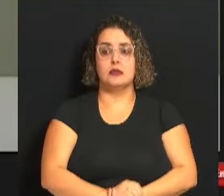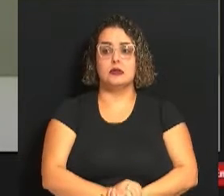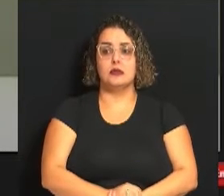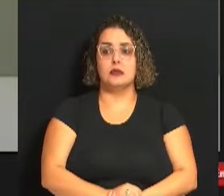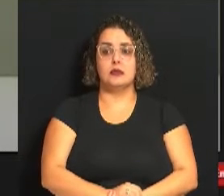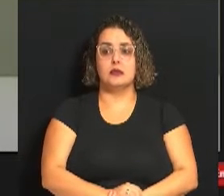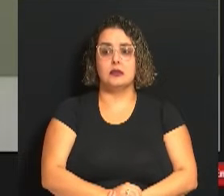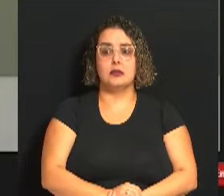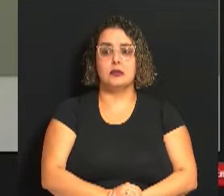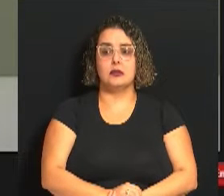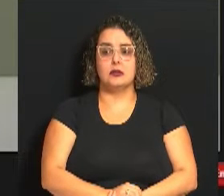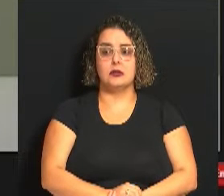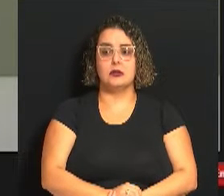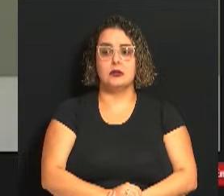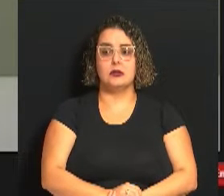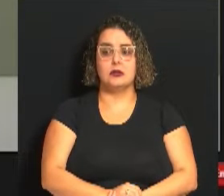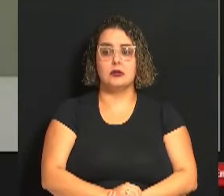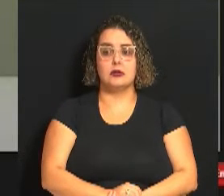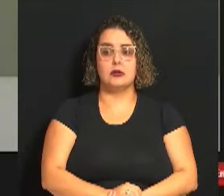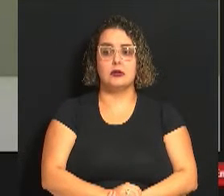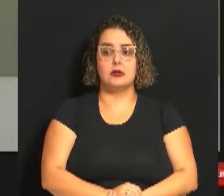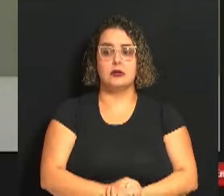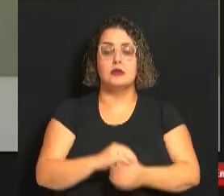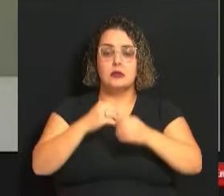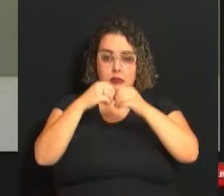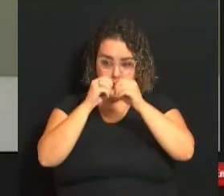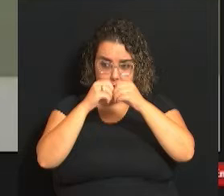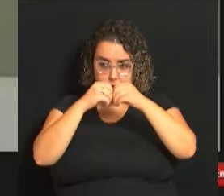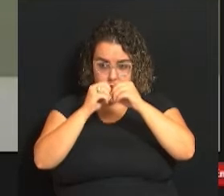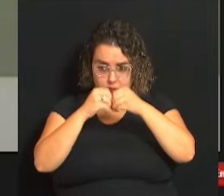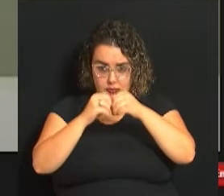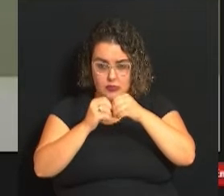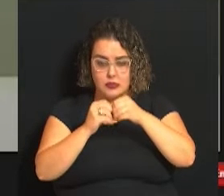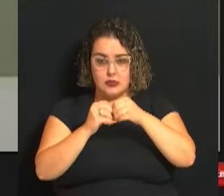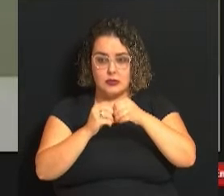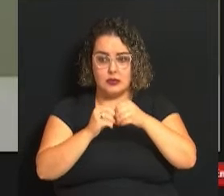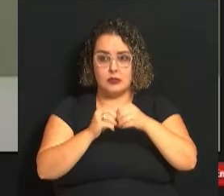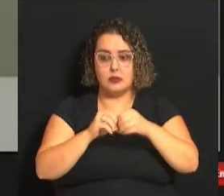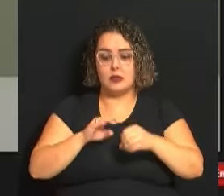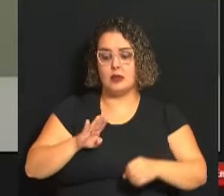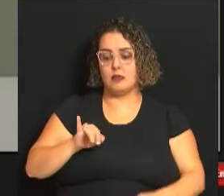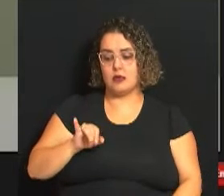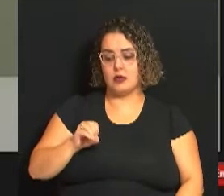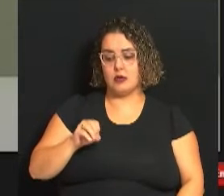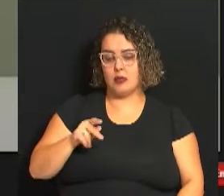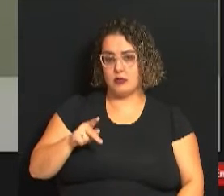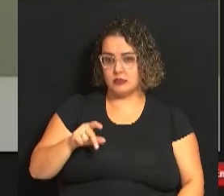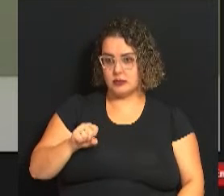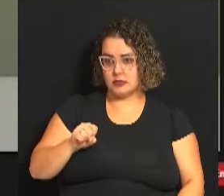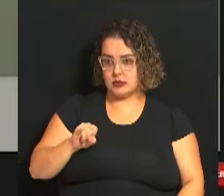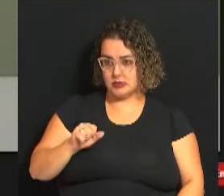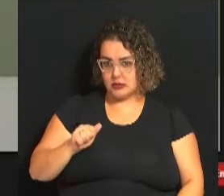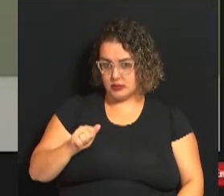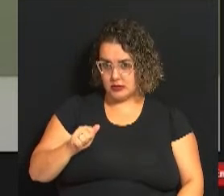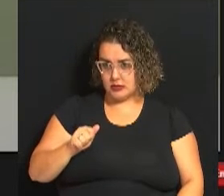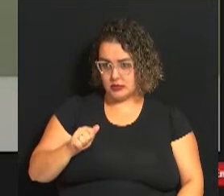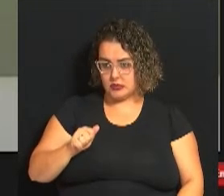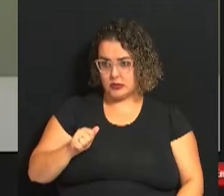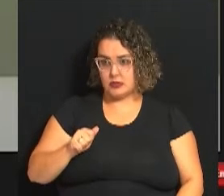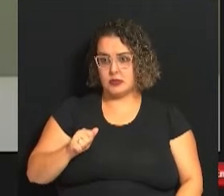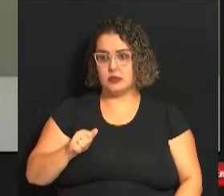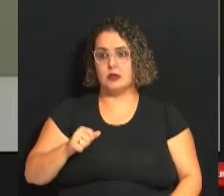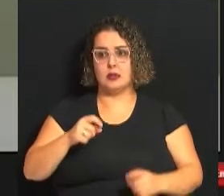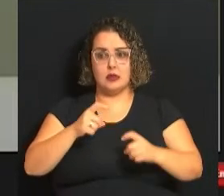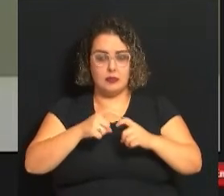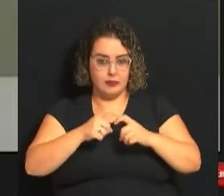para o exame anátomo-patológico. A cirurgia, hoje, tem melhorado bastante,